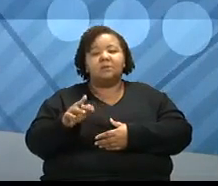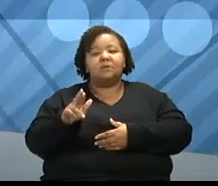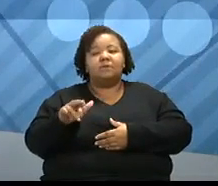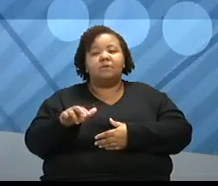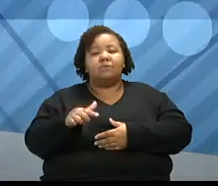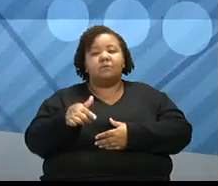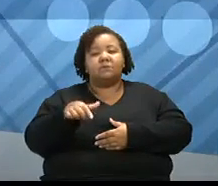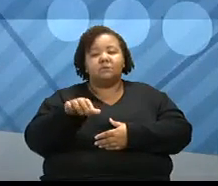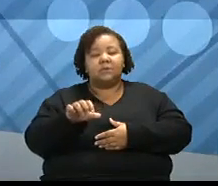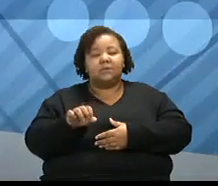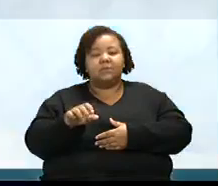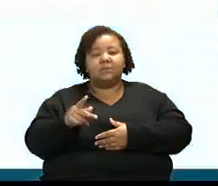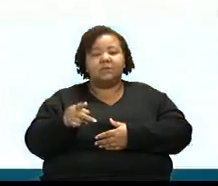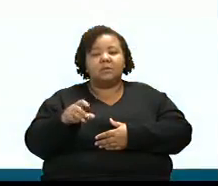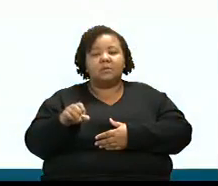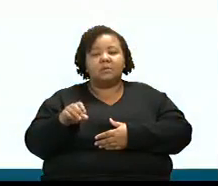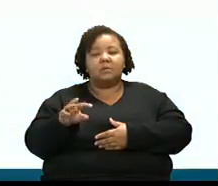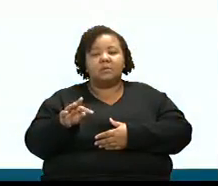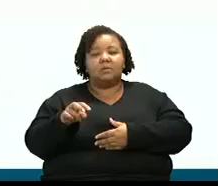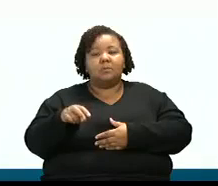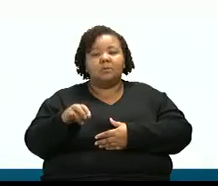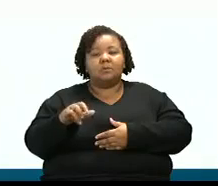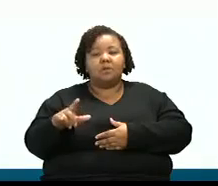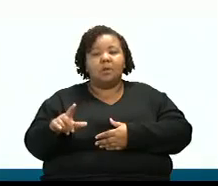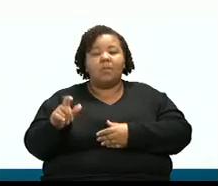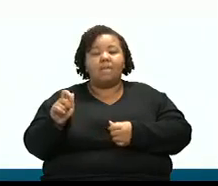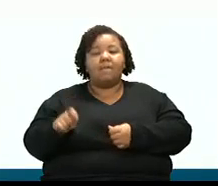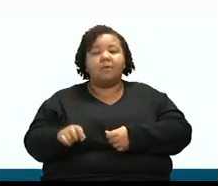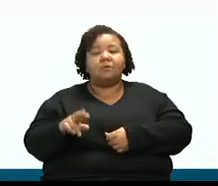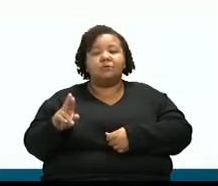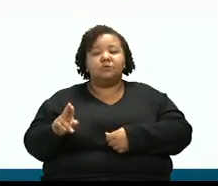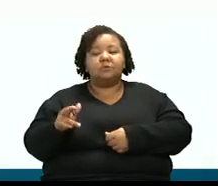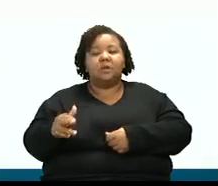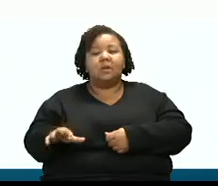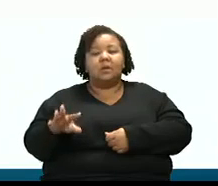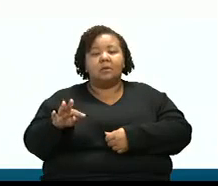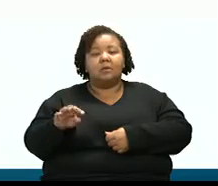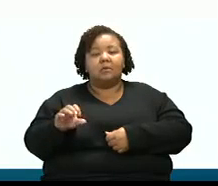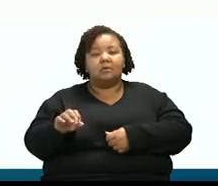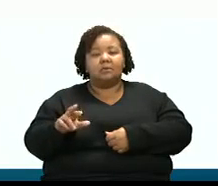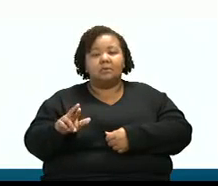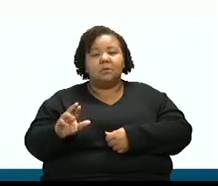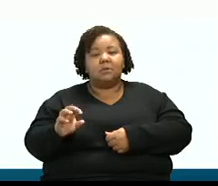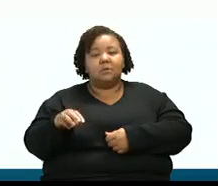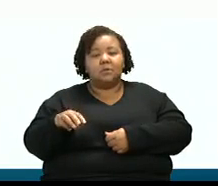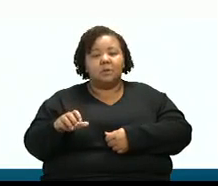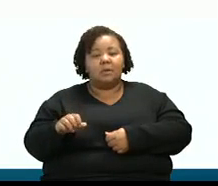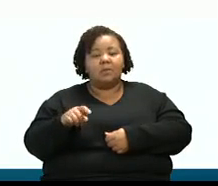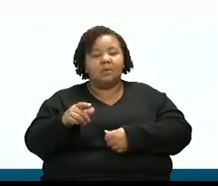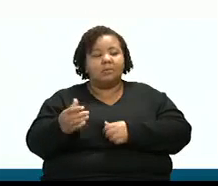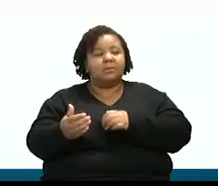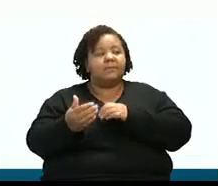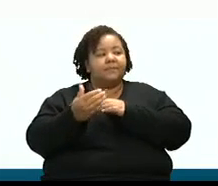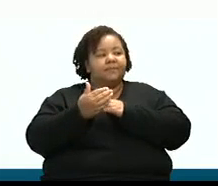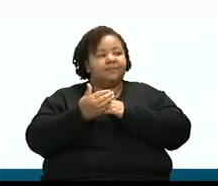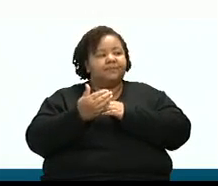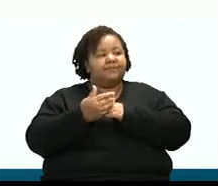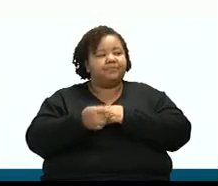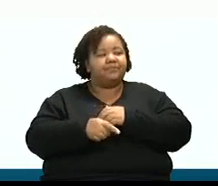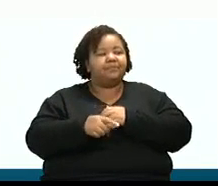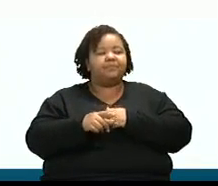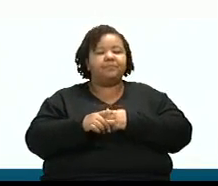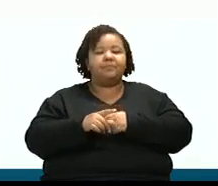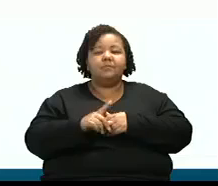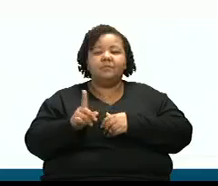potencial? Então, nós podemos utilizar um teorema que garante também esse estudo. Então, sem que